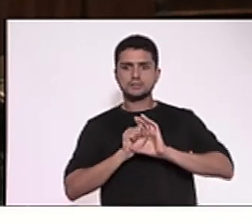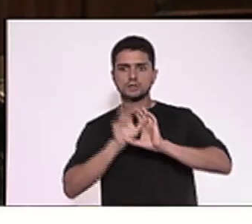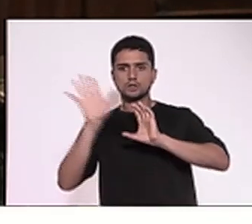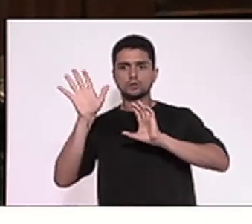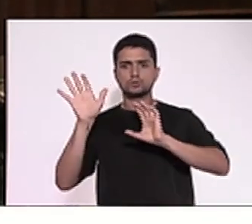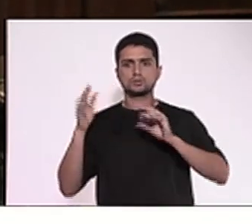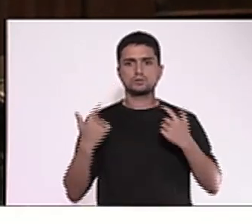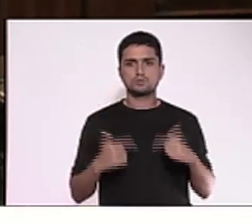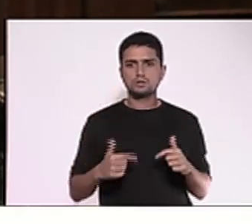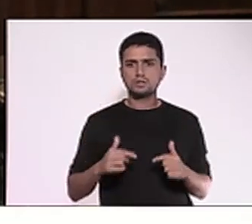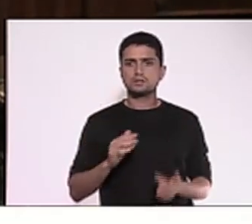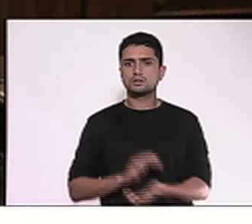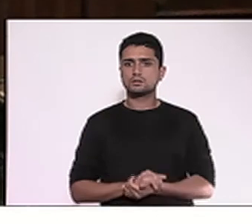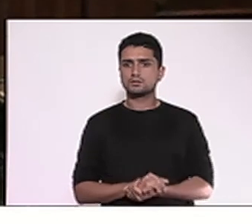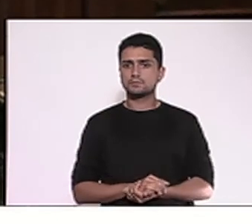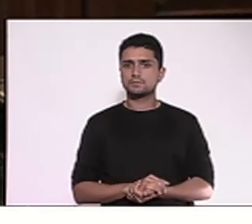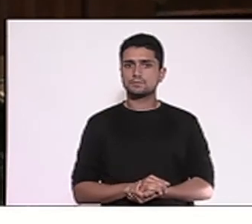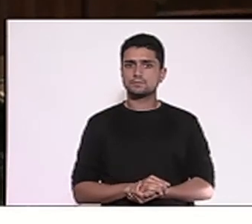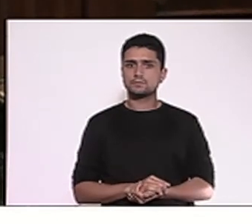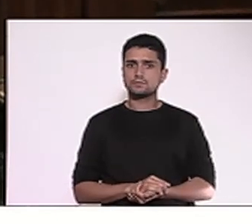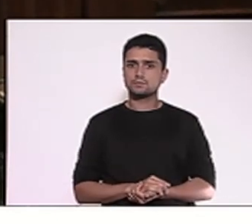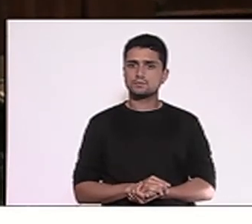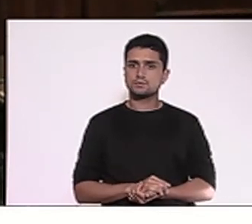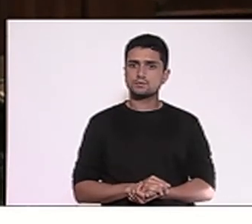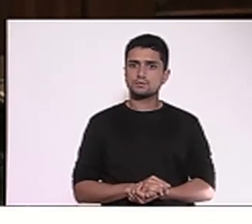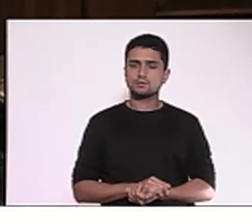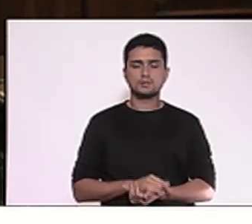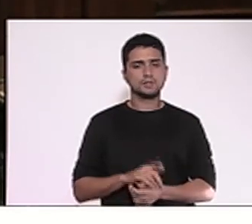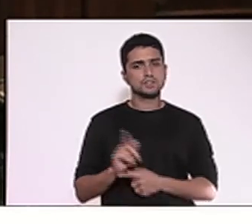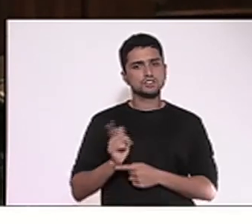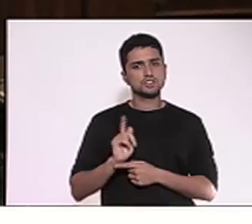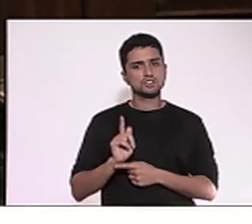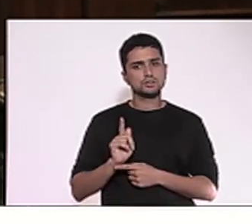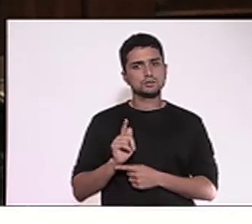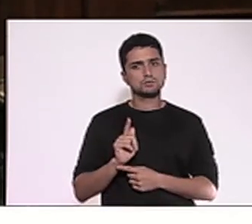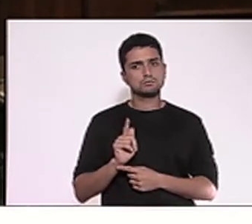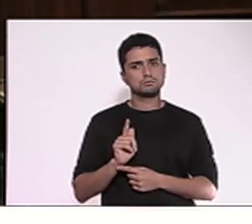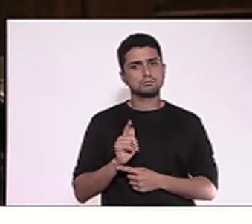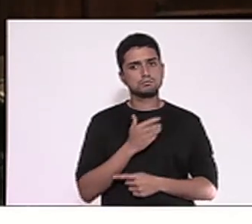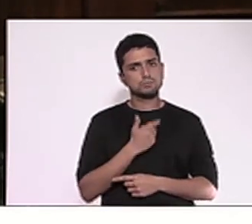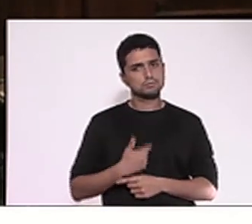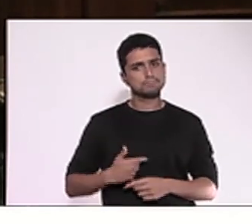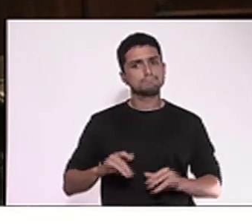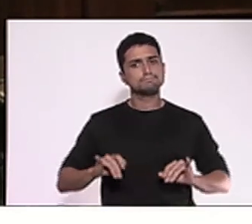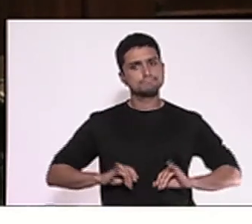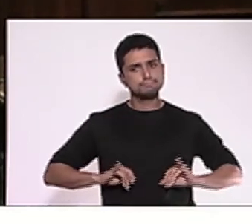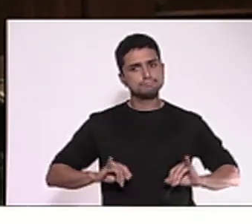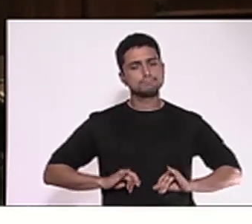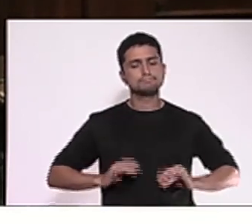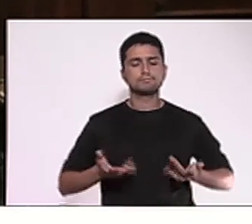Vai ser absolutamente um disparate na gestão pública em relação a essas áreas. Por isso, faço